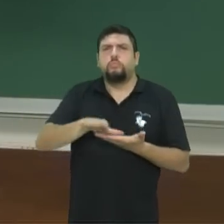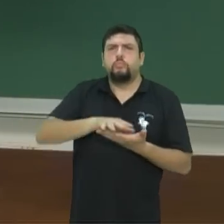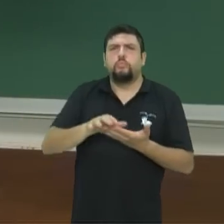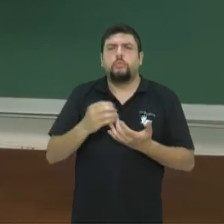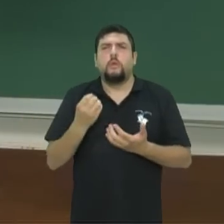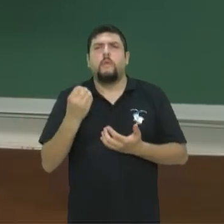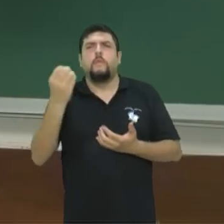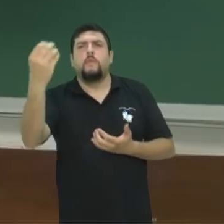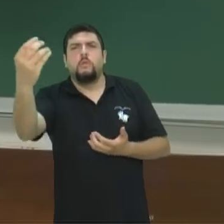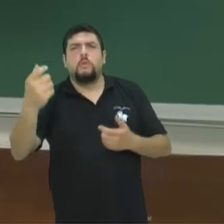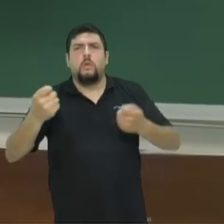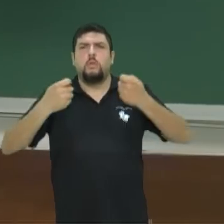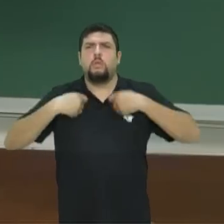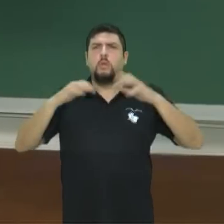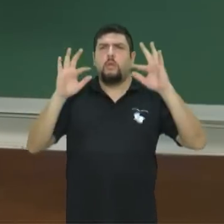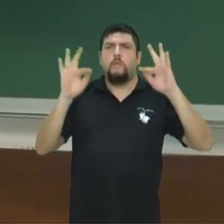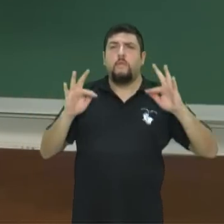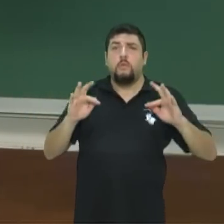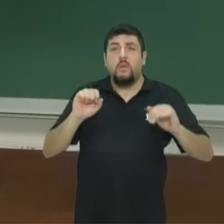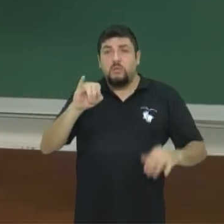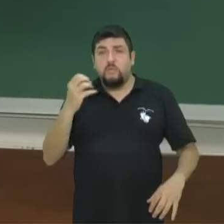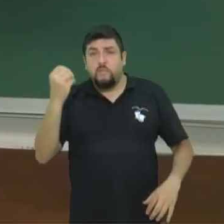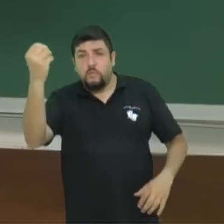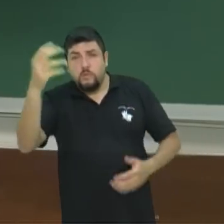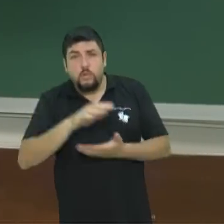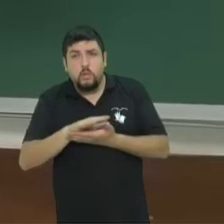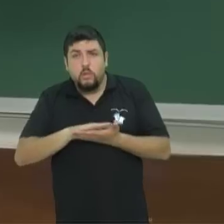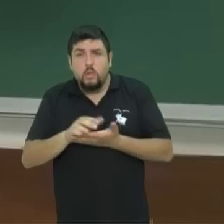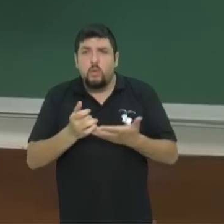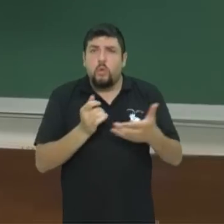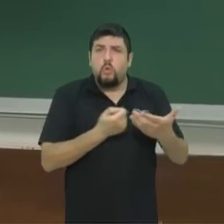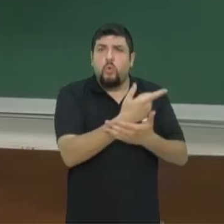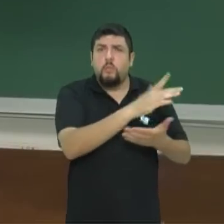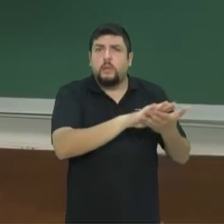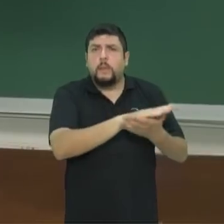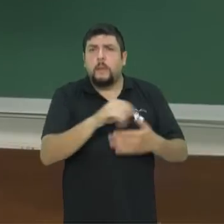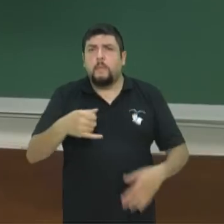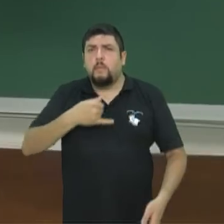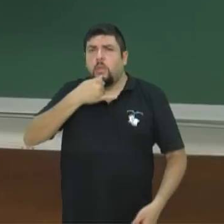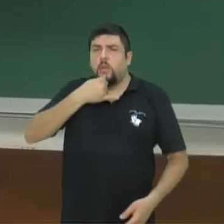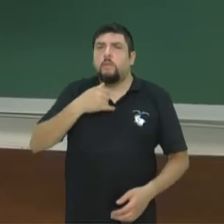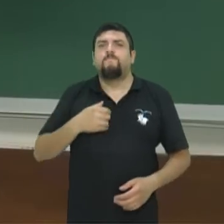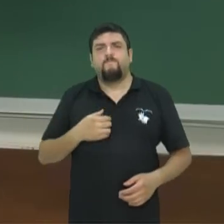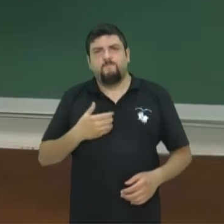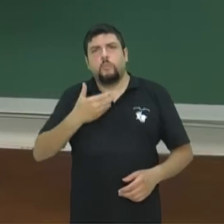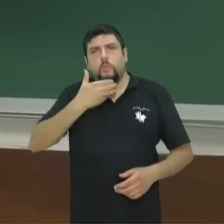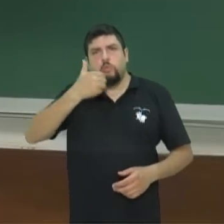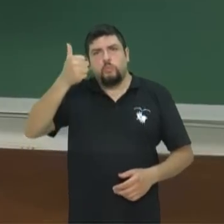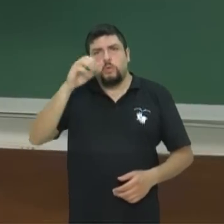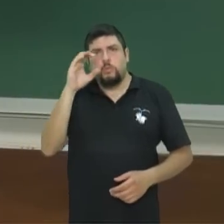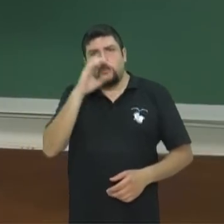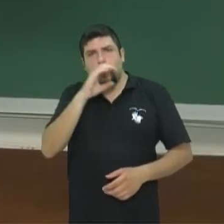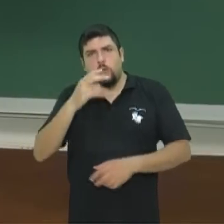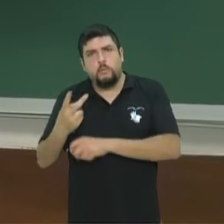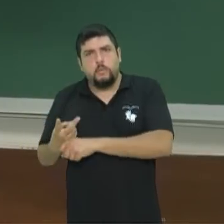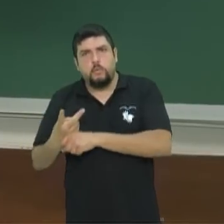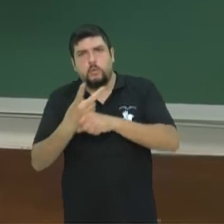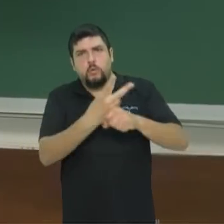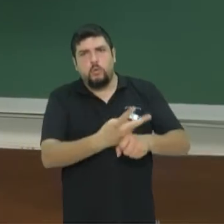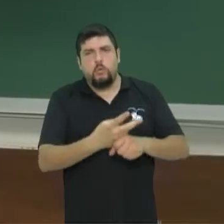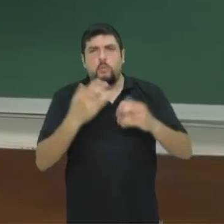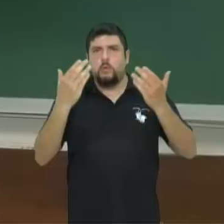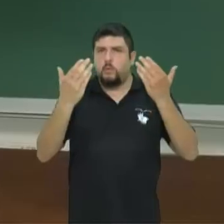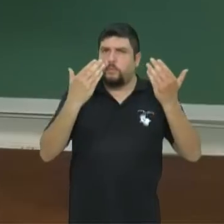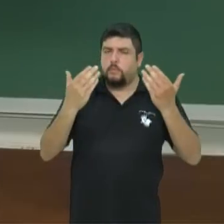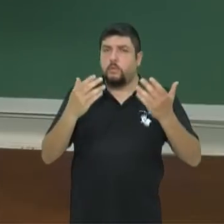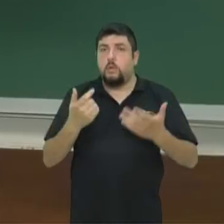ficar infeliz. Se isso está acontecendo, é bom procurar uma ajuda aí, terapeuta, uma ajuda com uma psicóloga, porque não é por aí, né? O